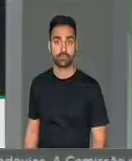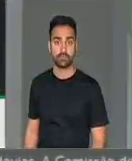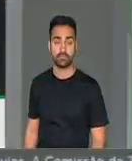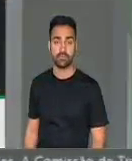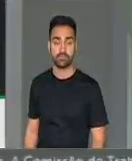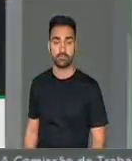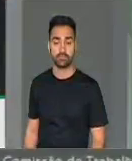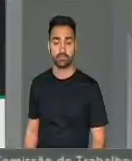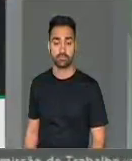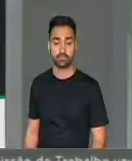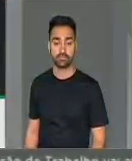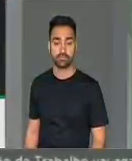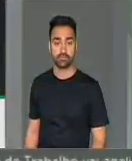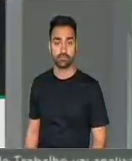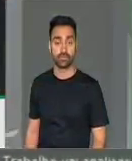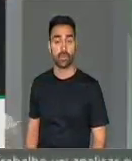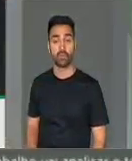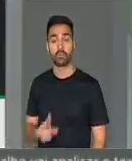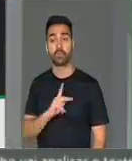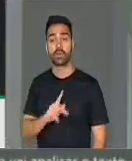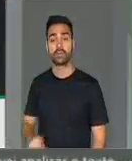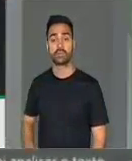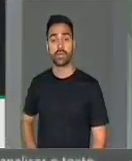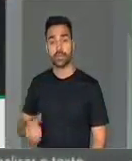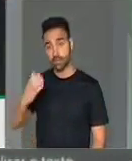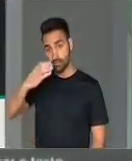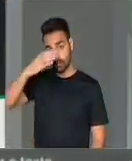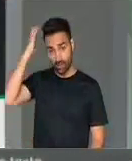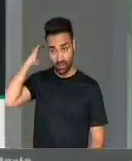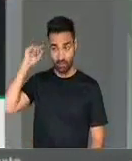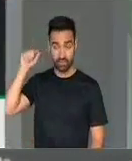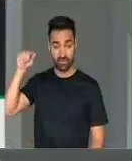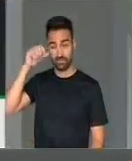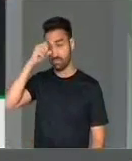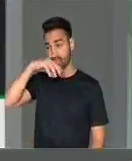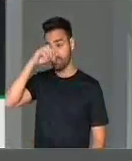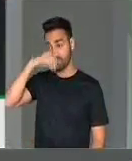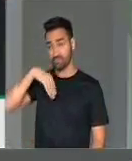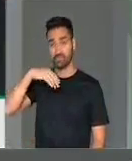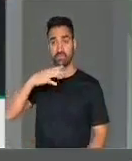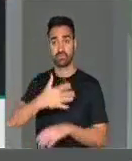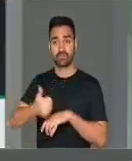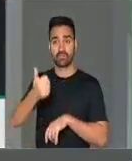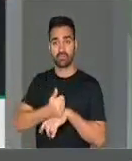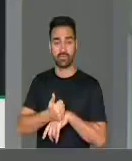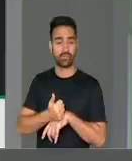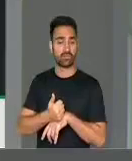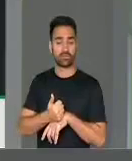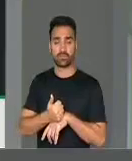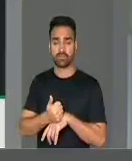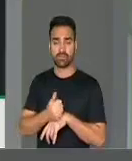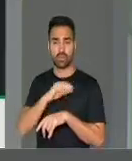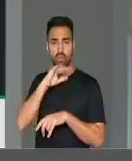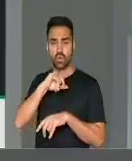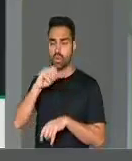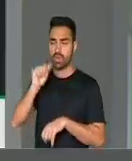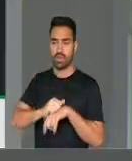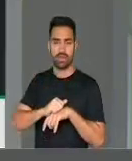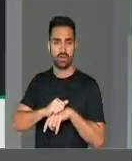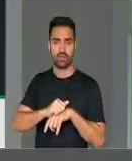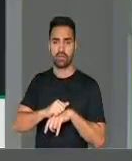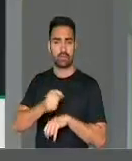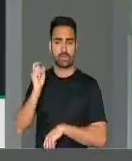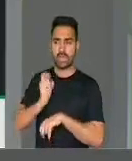pasmem. O presidente Temer, este interino golpista miserável que está aí, já